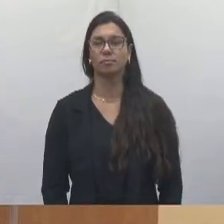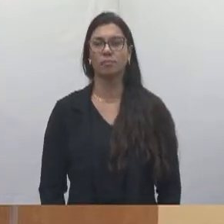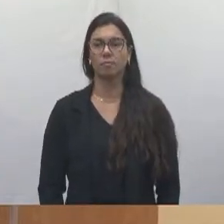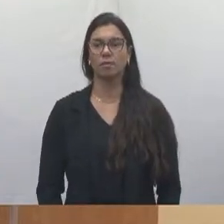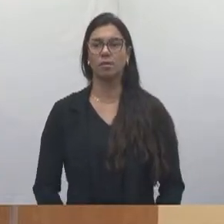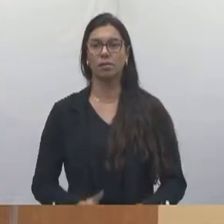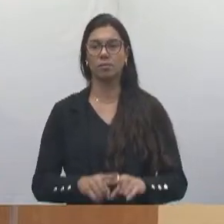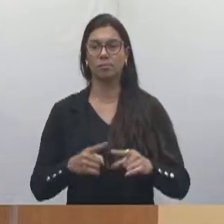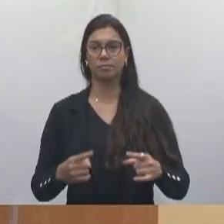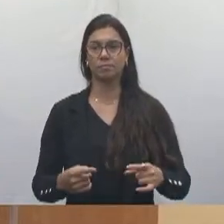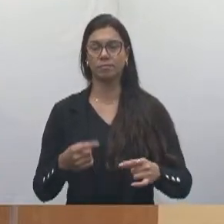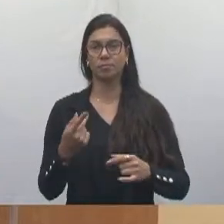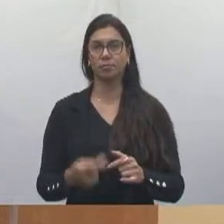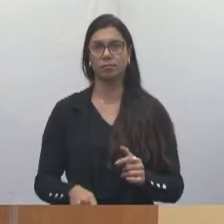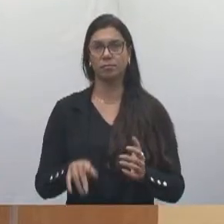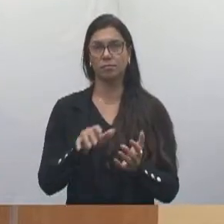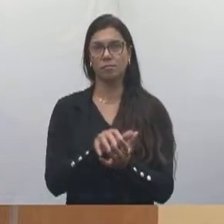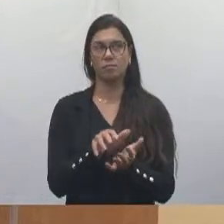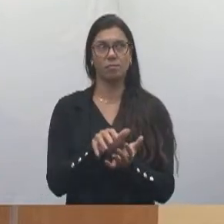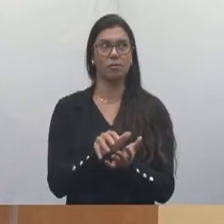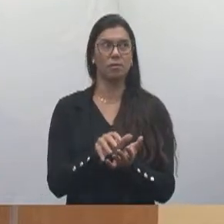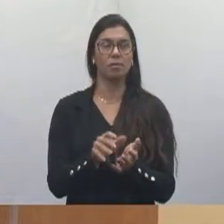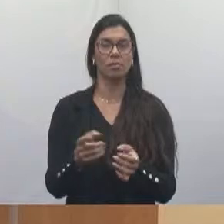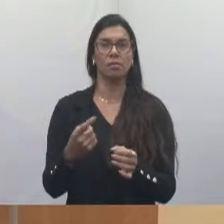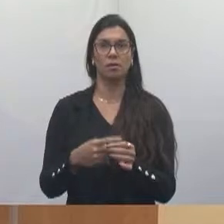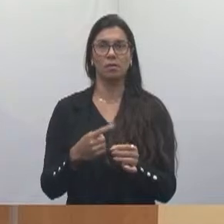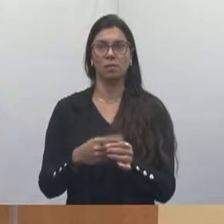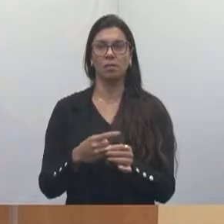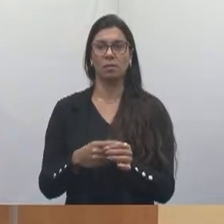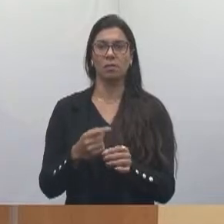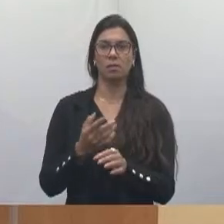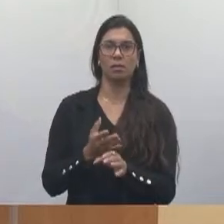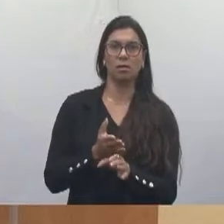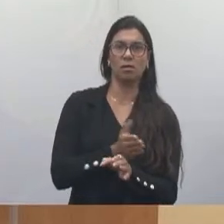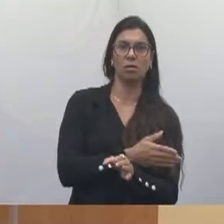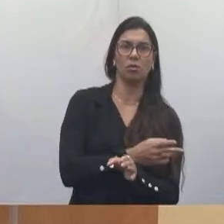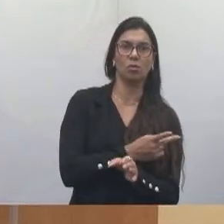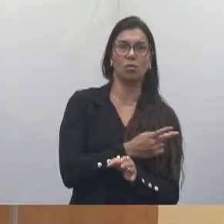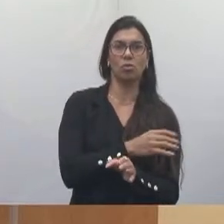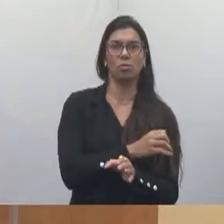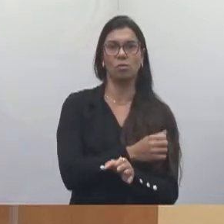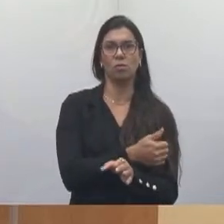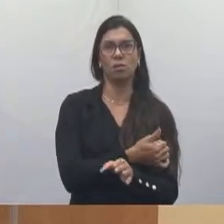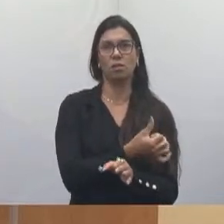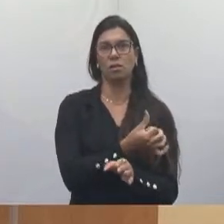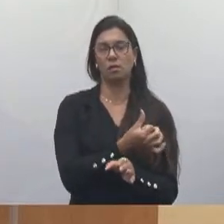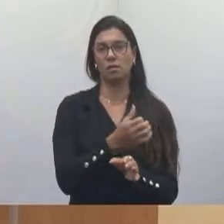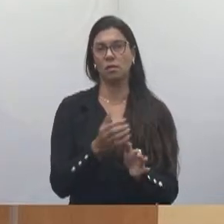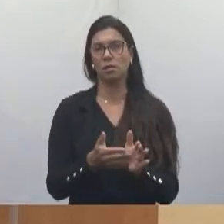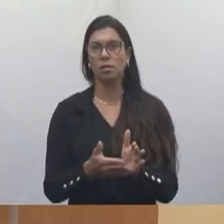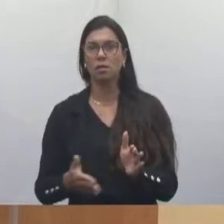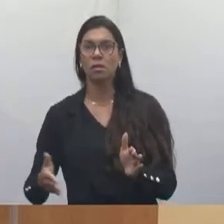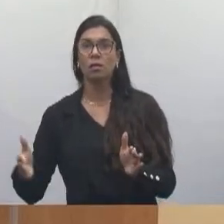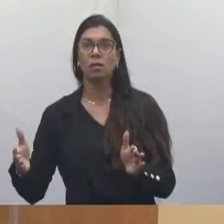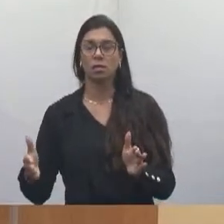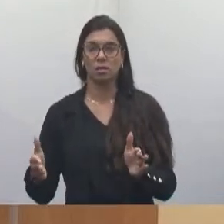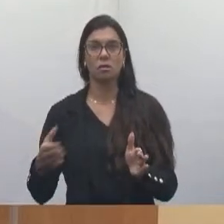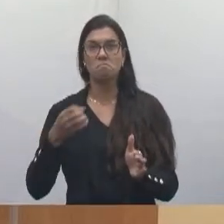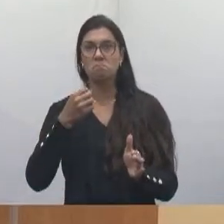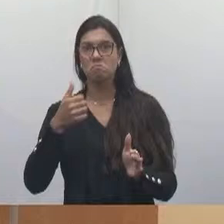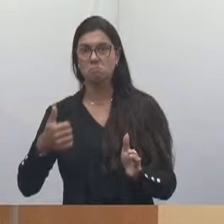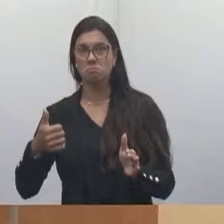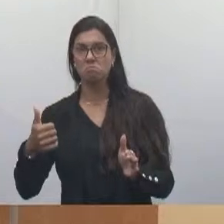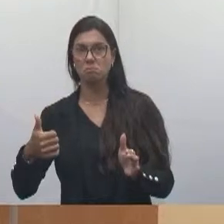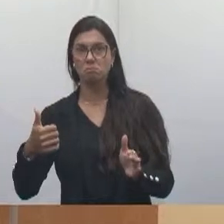A cidade de Jacareí, de 2016 para cá, ela está indo bem.